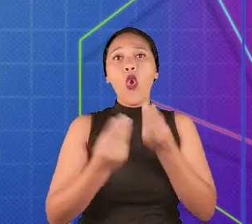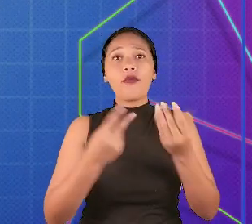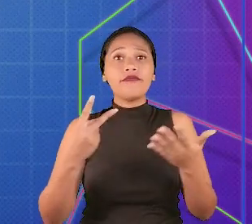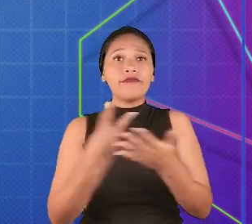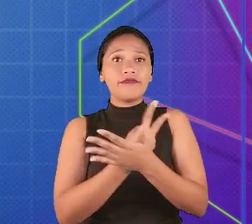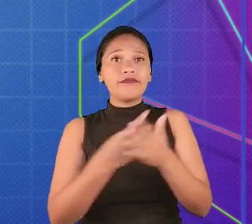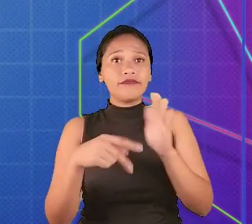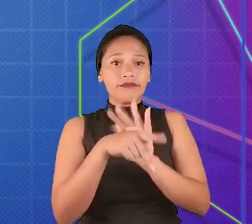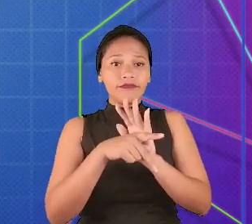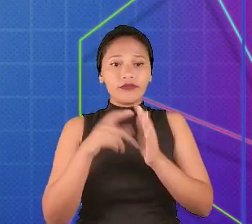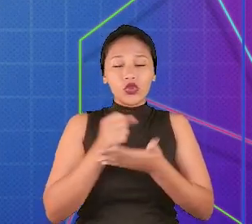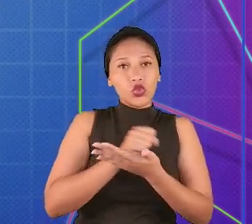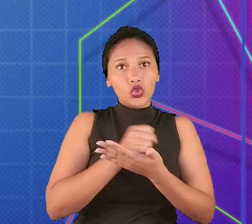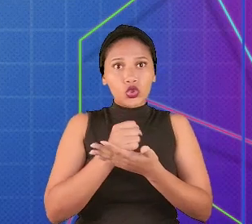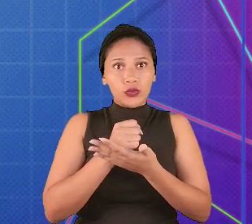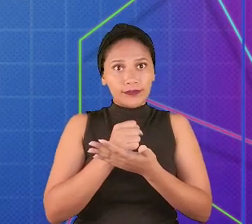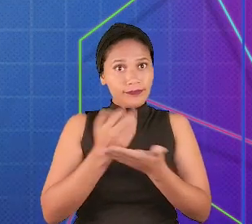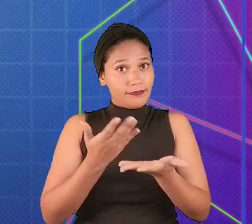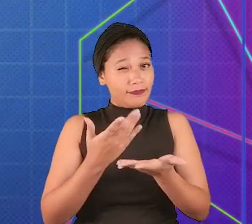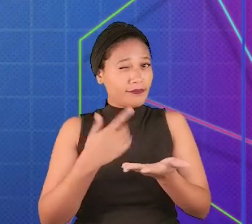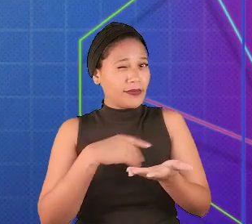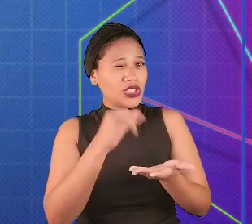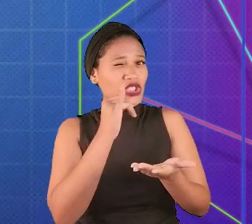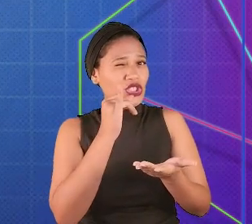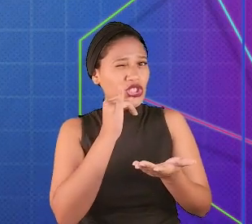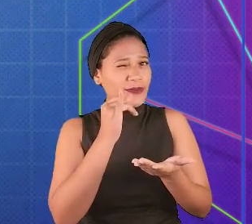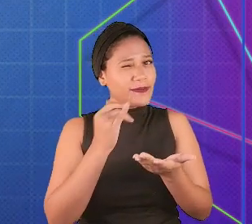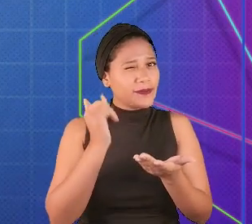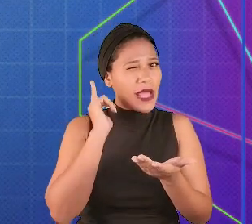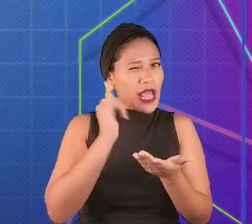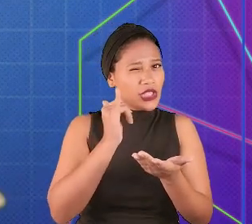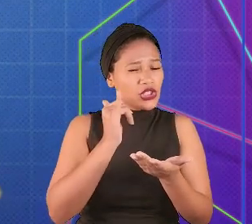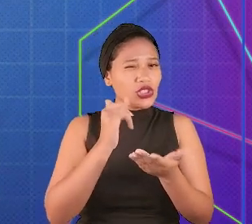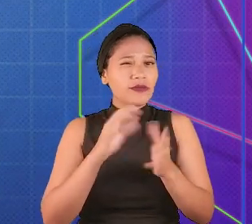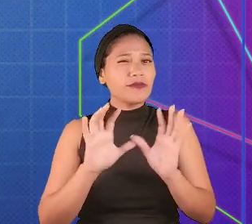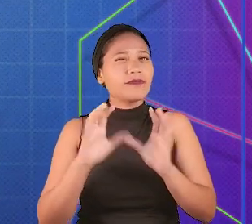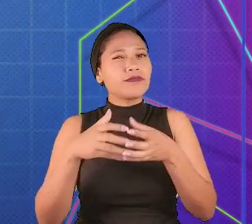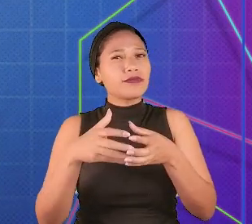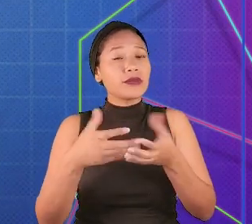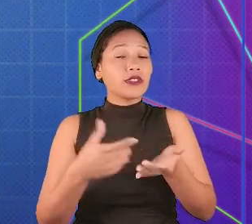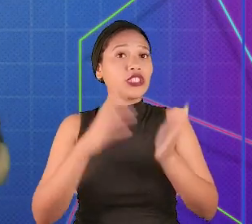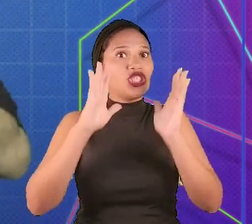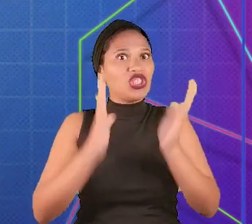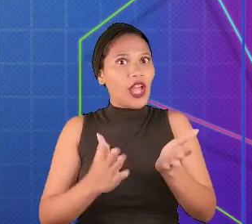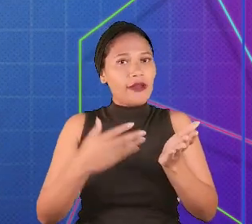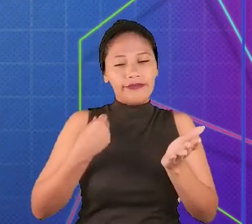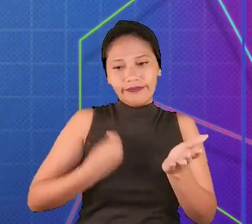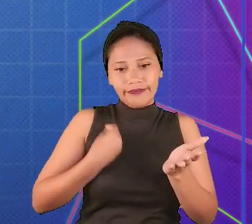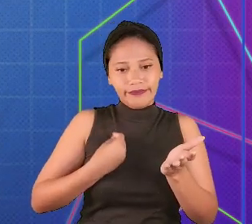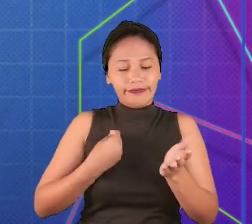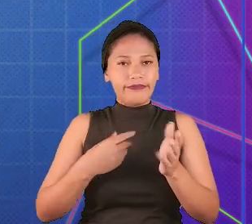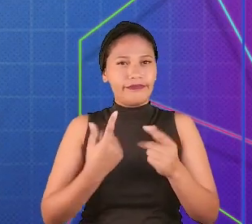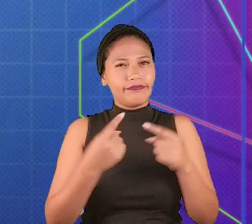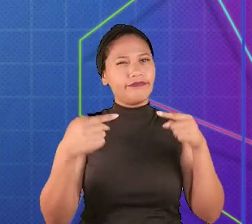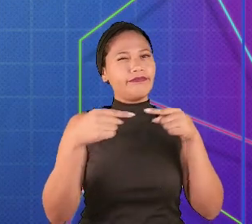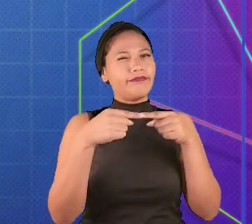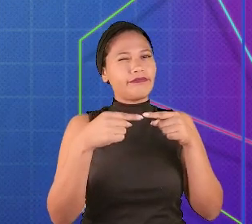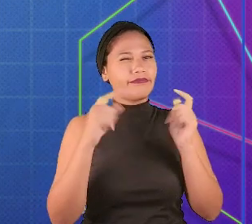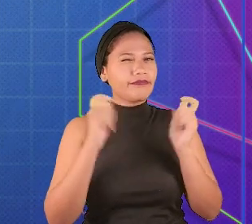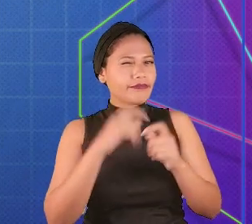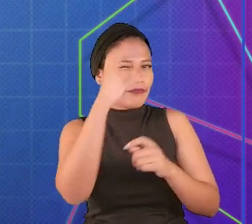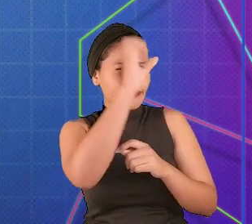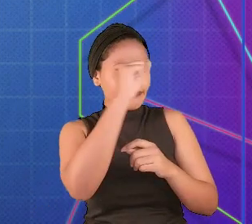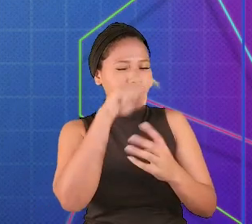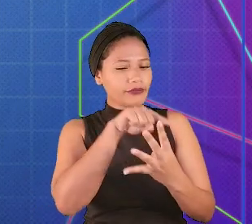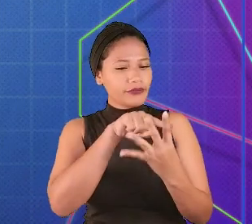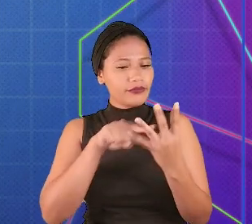funcionar a história do nosso jogo, como um todo. Tipos de narrativa. Bom, agora que a gente já está na mesma página, podemos aprender